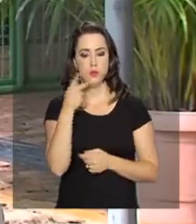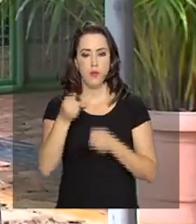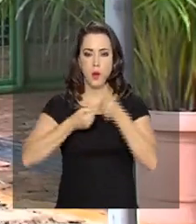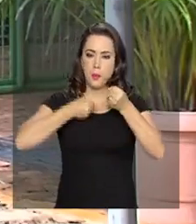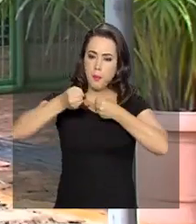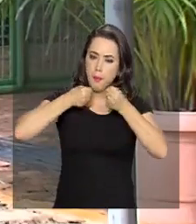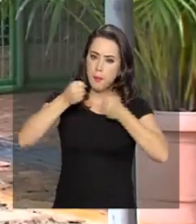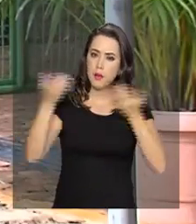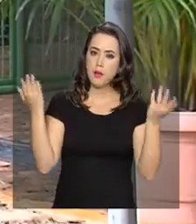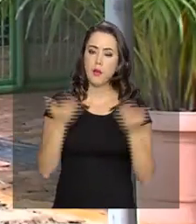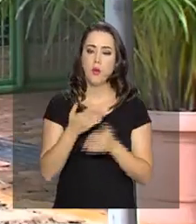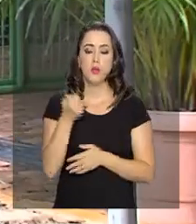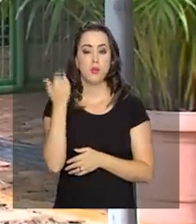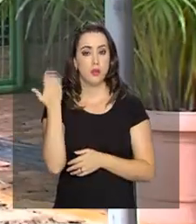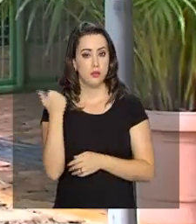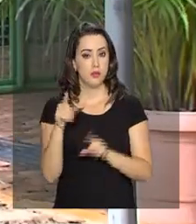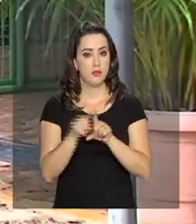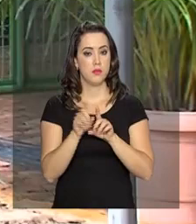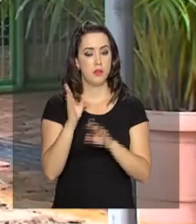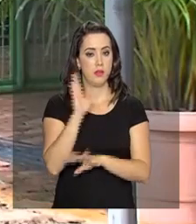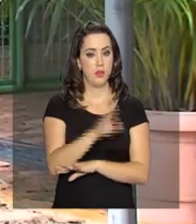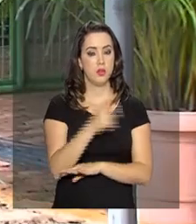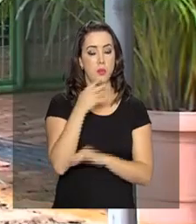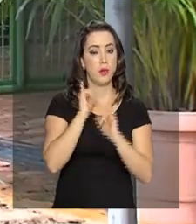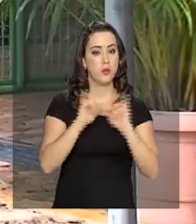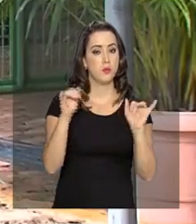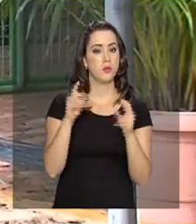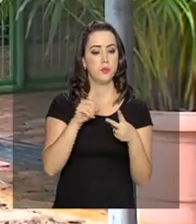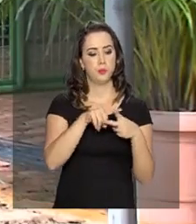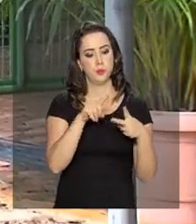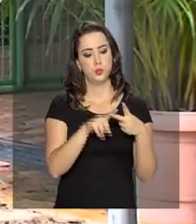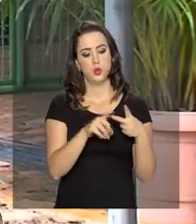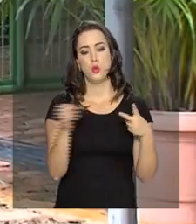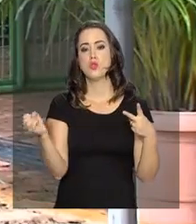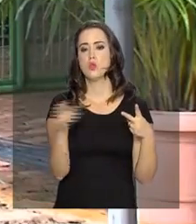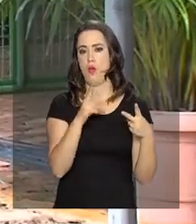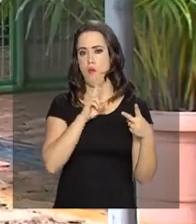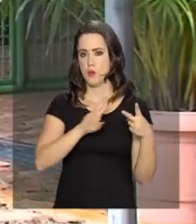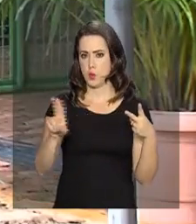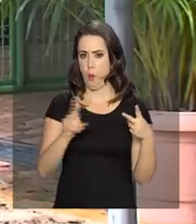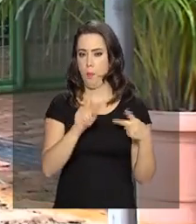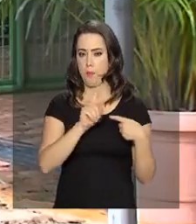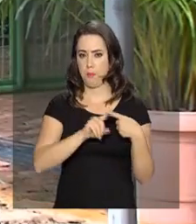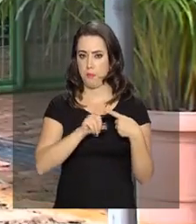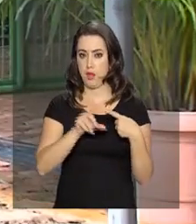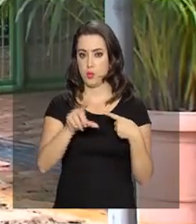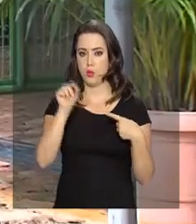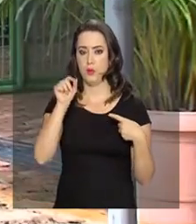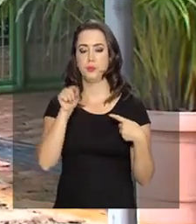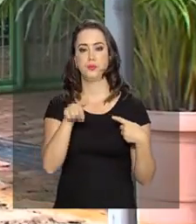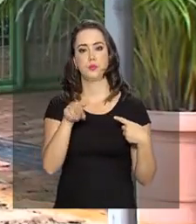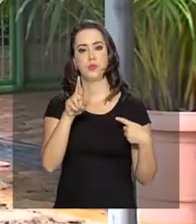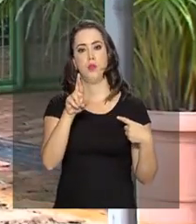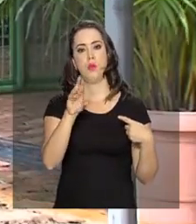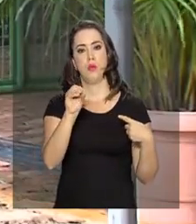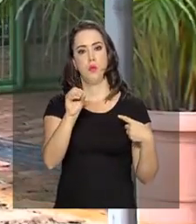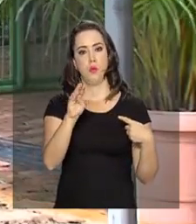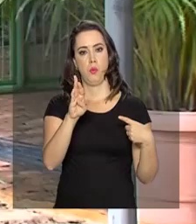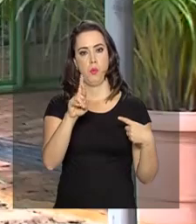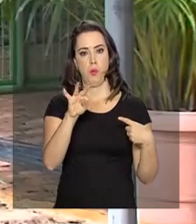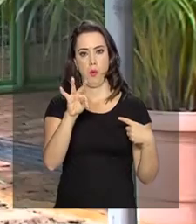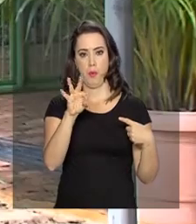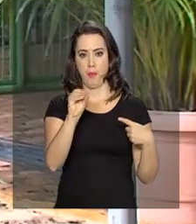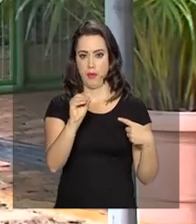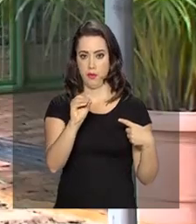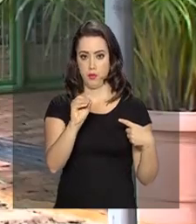com a imprensa agora há pouco, no início da tarde, para anunciar dois novos nomes. Ele vai indicar Roberto Leonel para